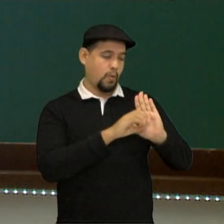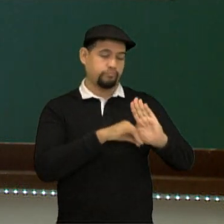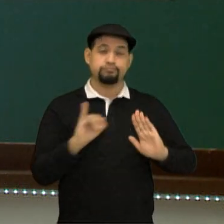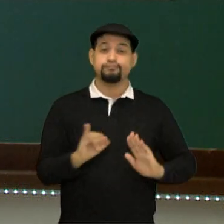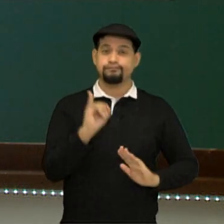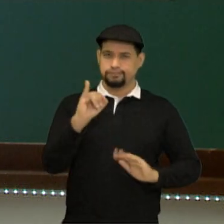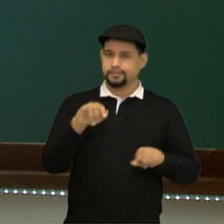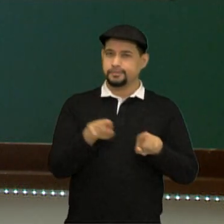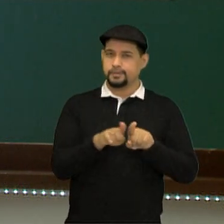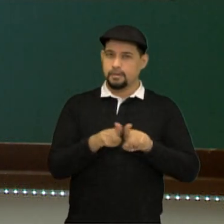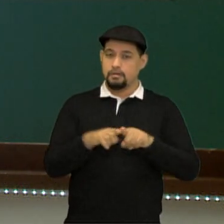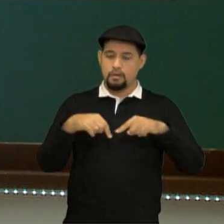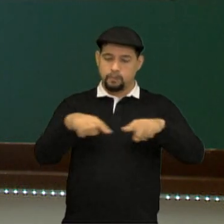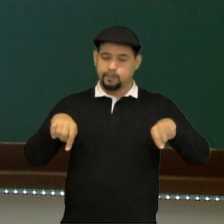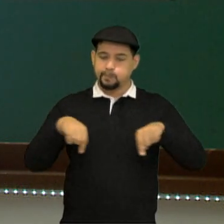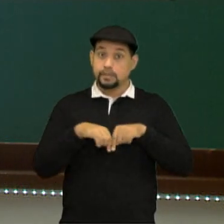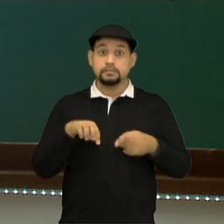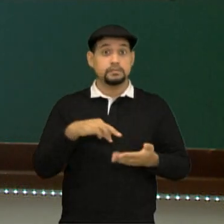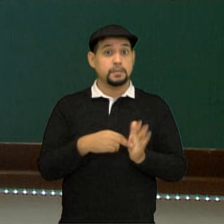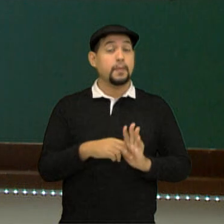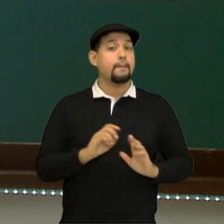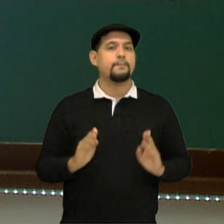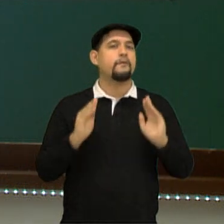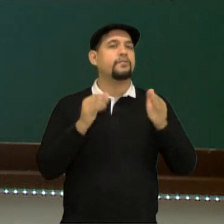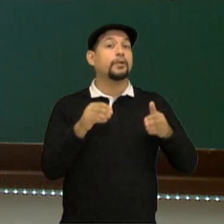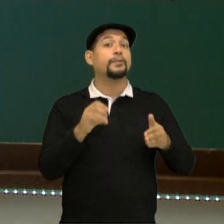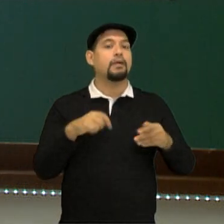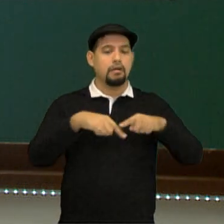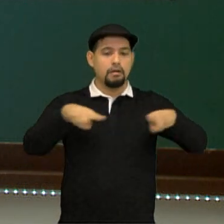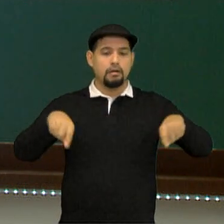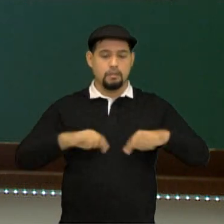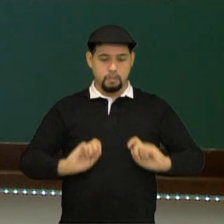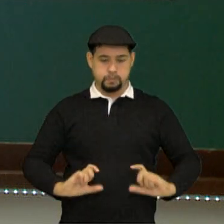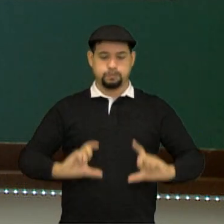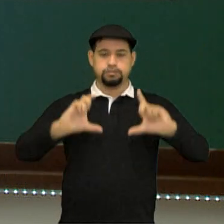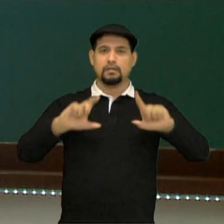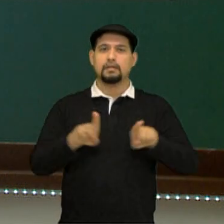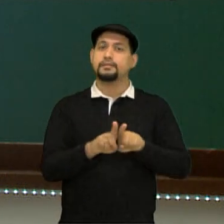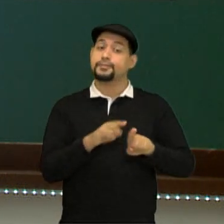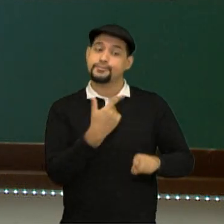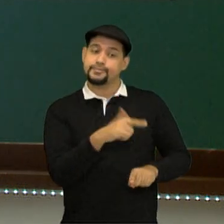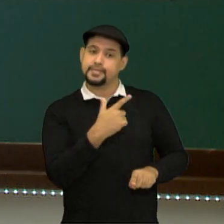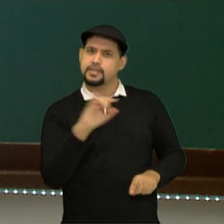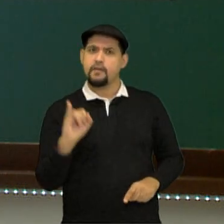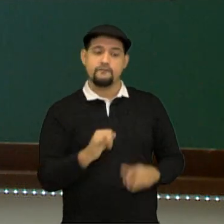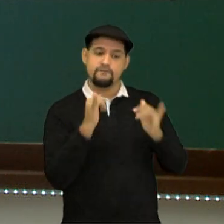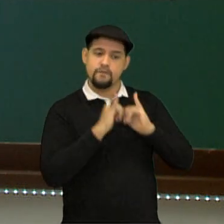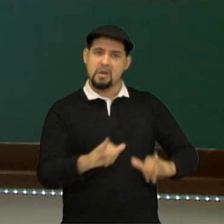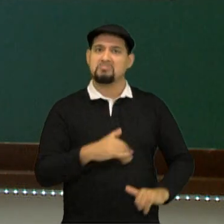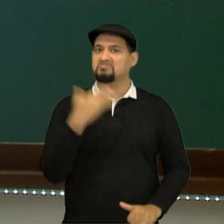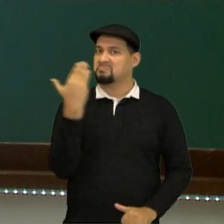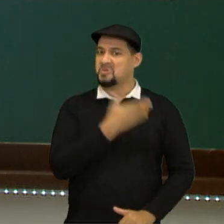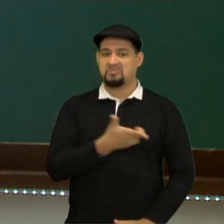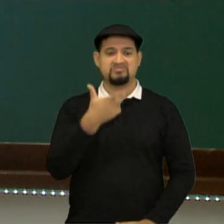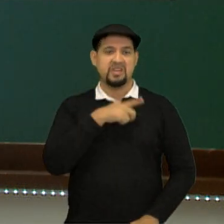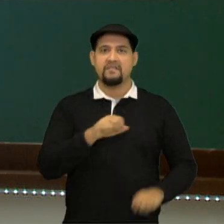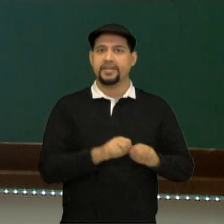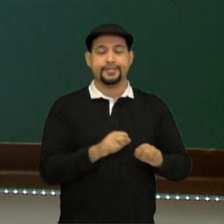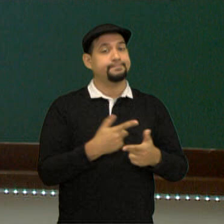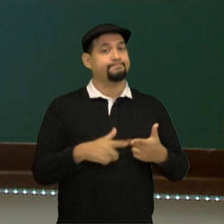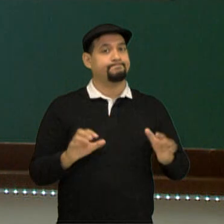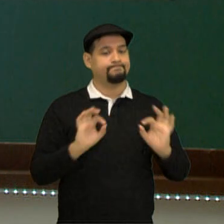fundamentais dos corpos redondos, especificamente do cilindro. E sem esses dados elementares, a gente não consegue resolver nenhum